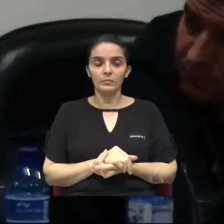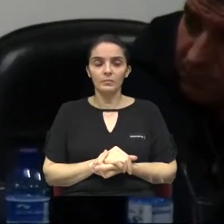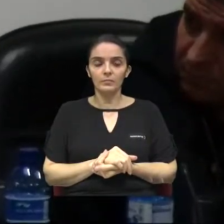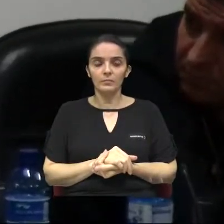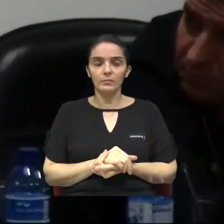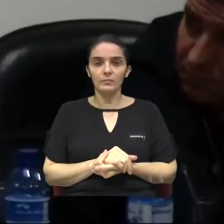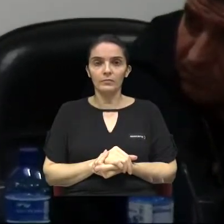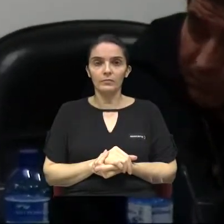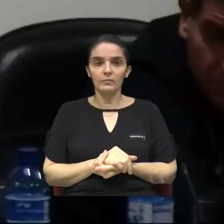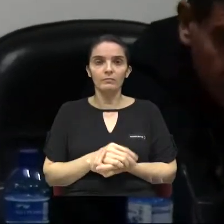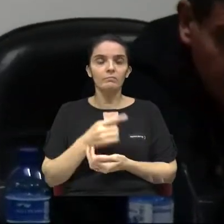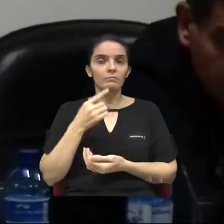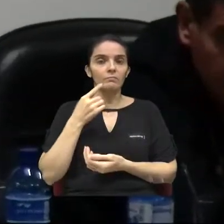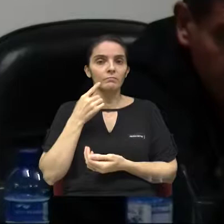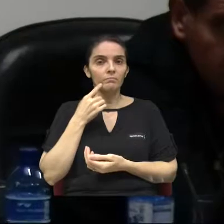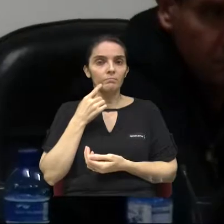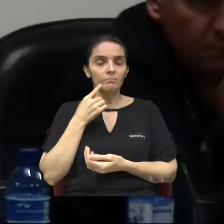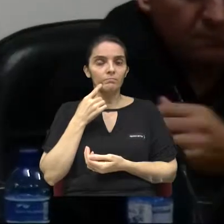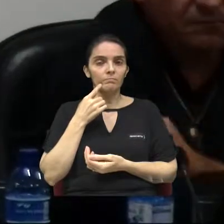Vereador Cleiton,